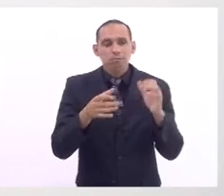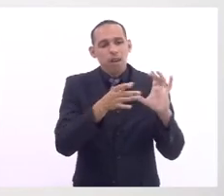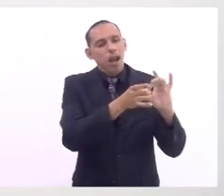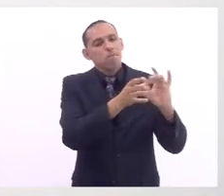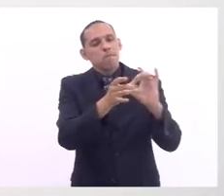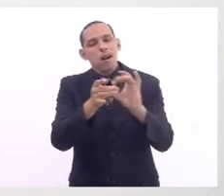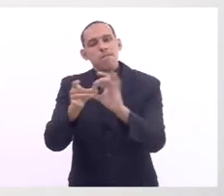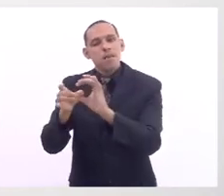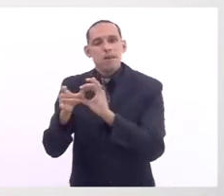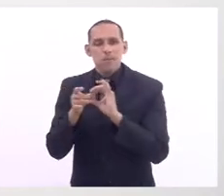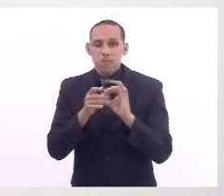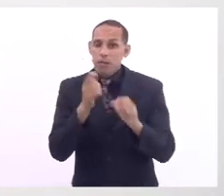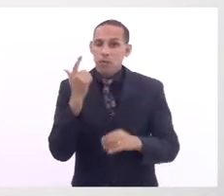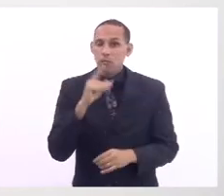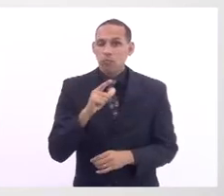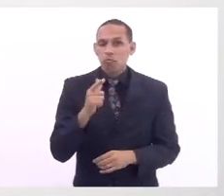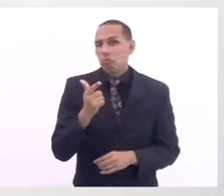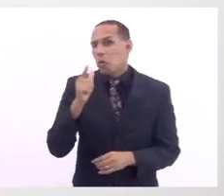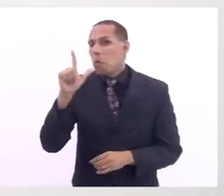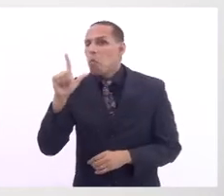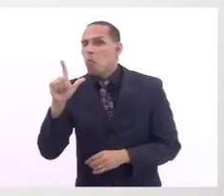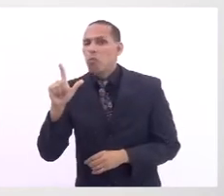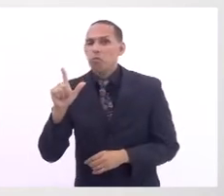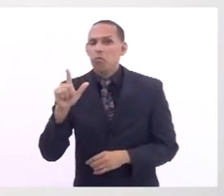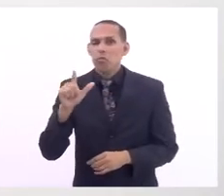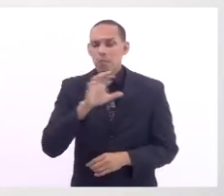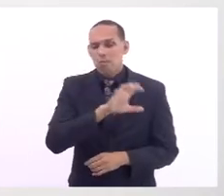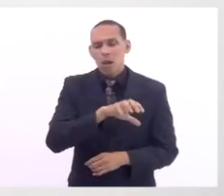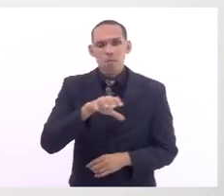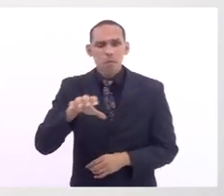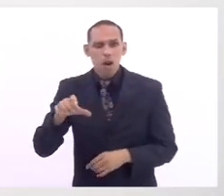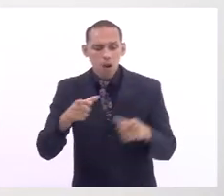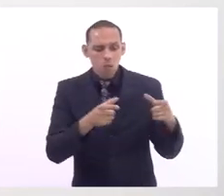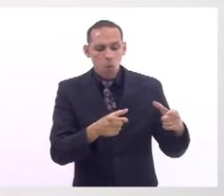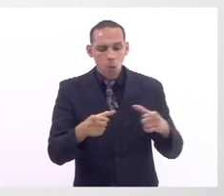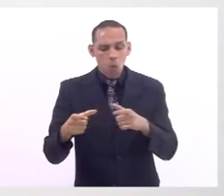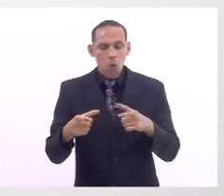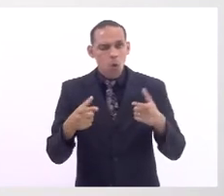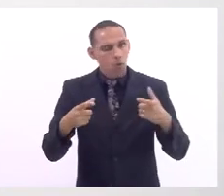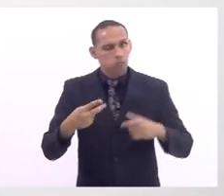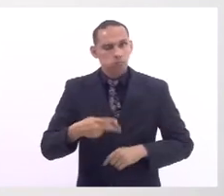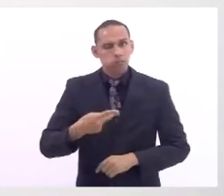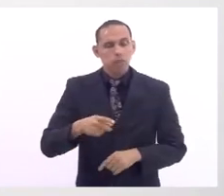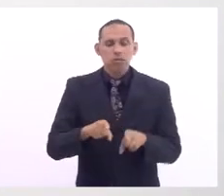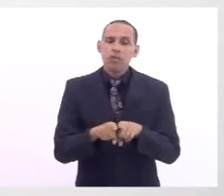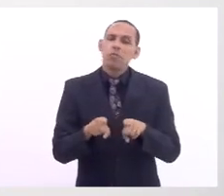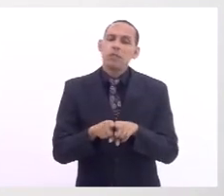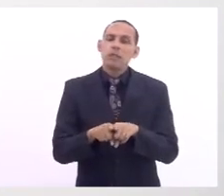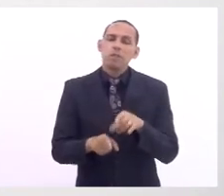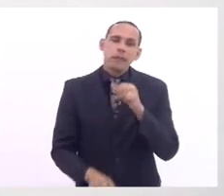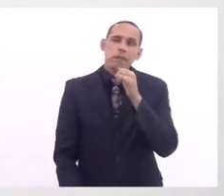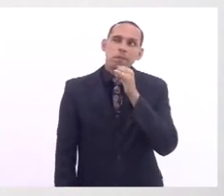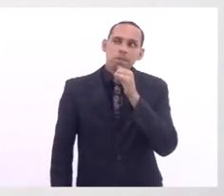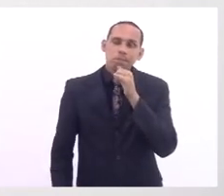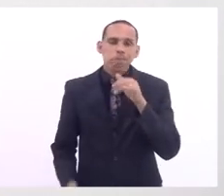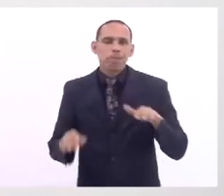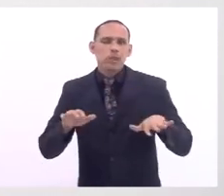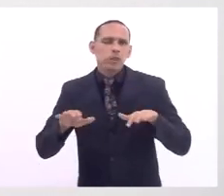temos também outras entidades setoriais o perdão locais entidades movimento